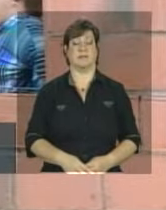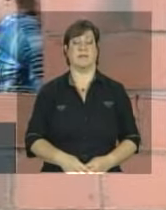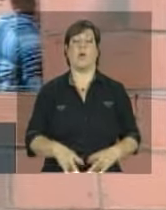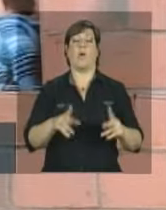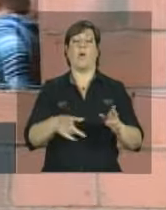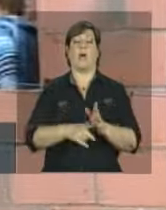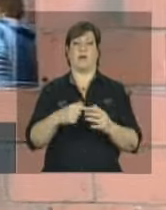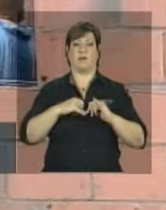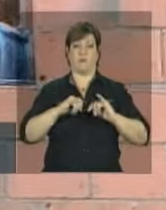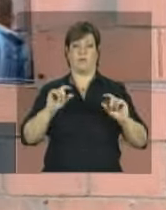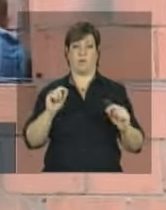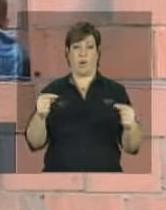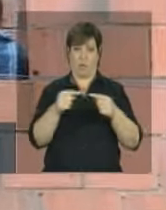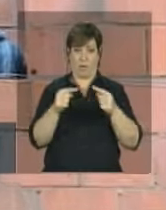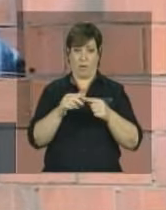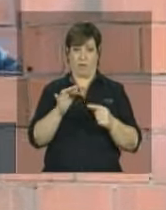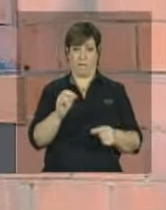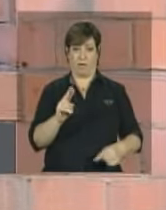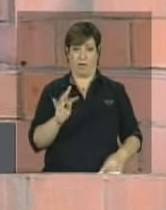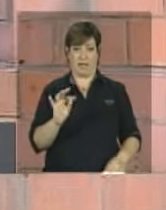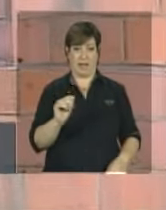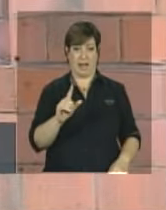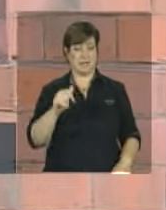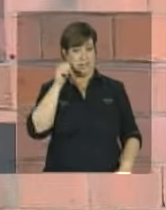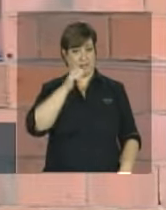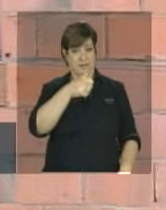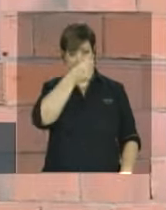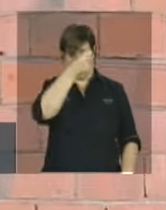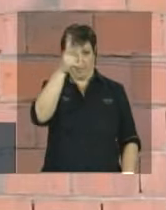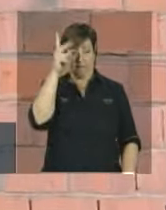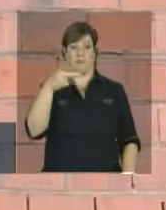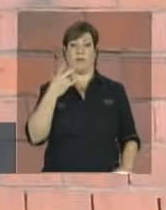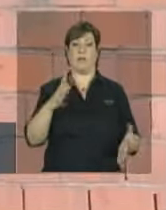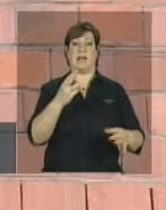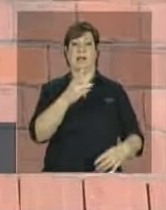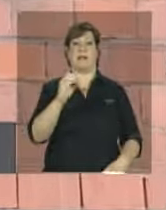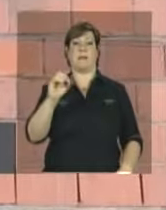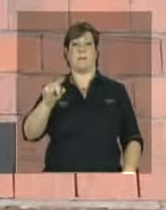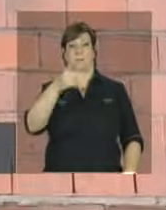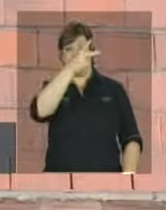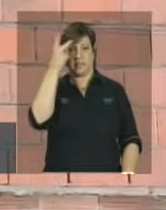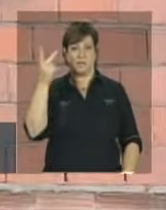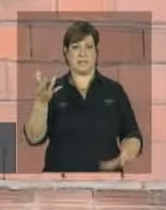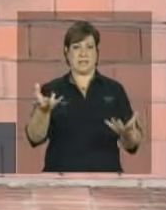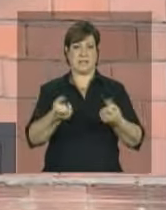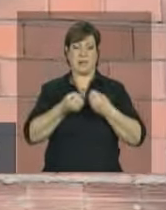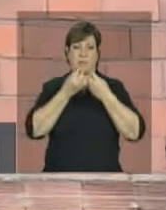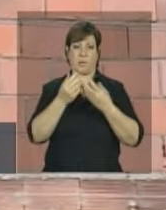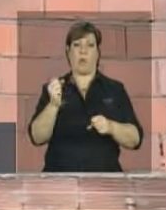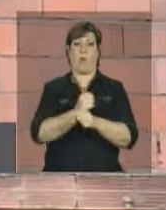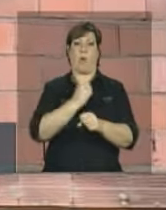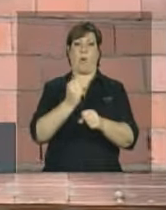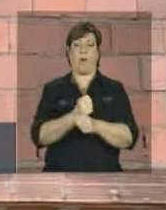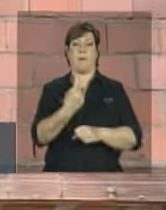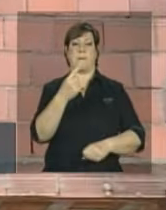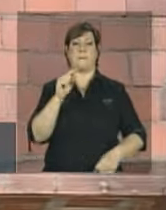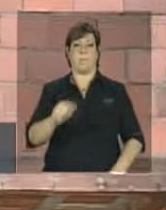dizia, de acordo com a Prefeitura de Fortaleza, aproximadamente 300 mil pessoas vão ser beneficiadas com a construção